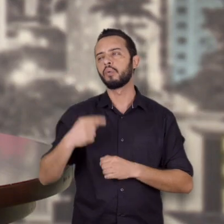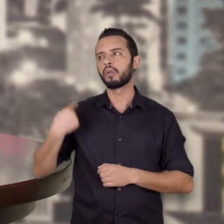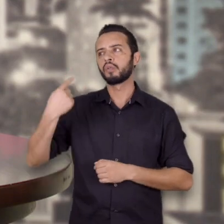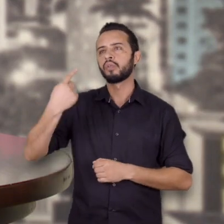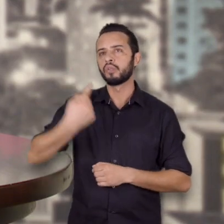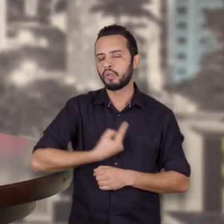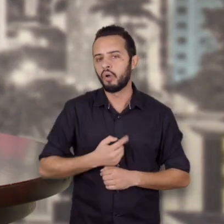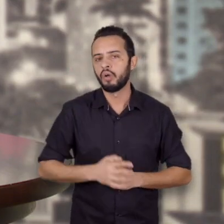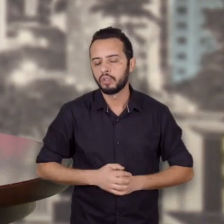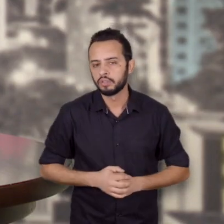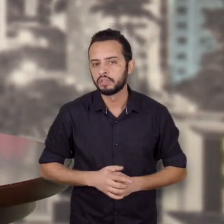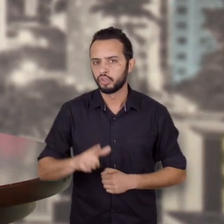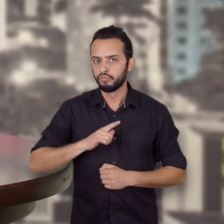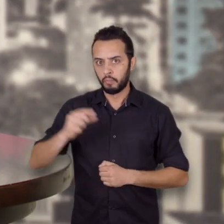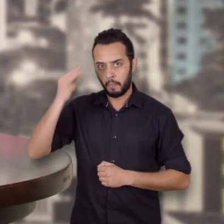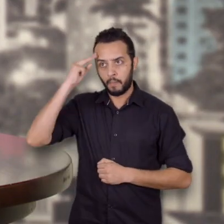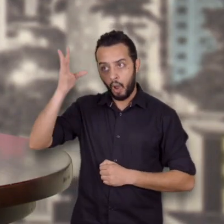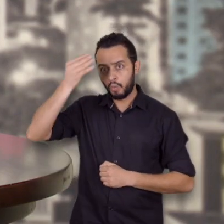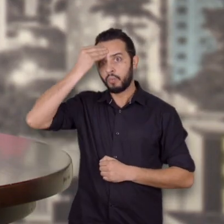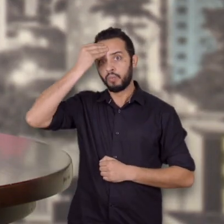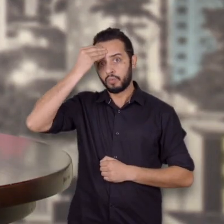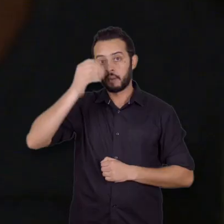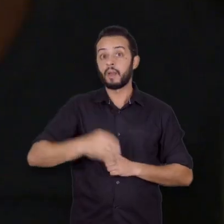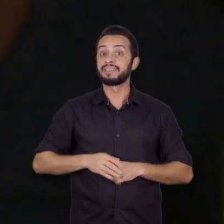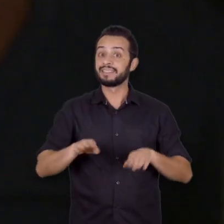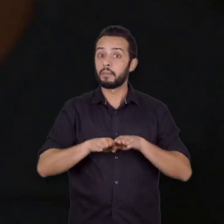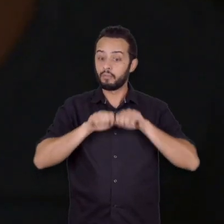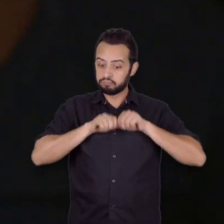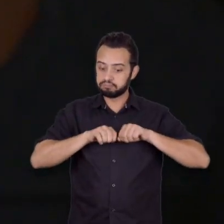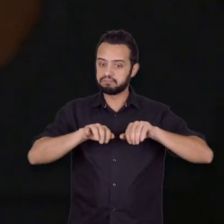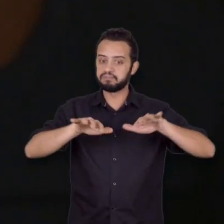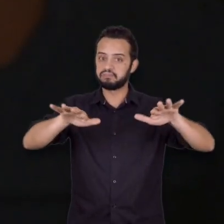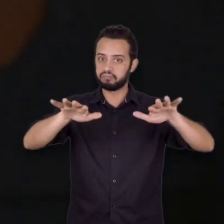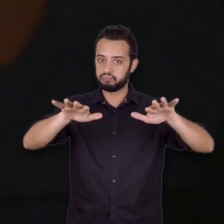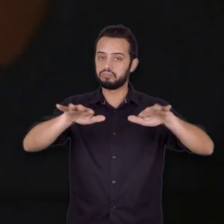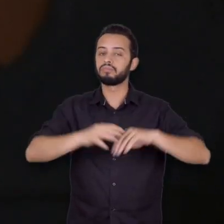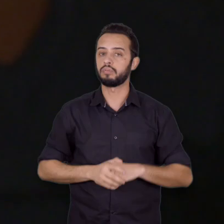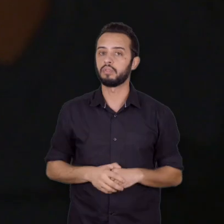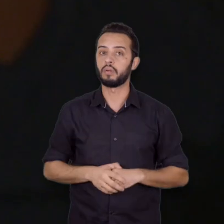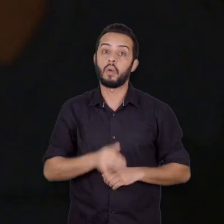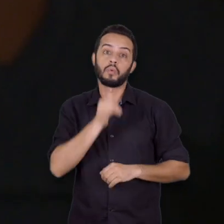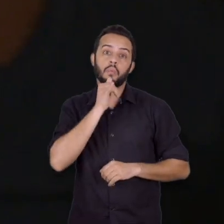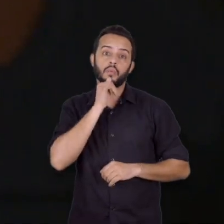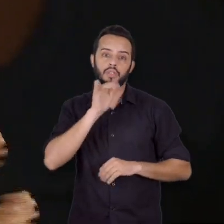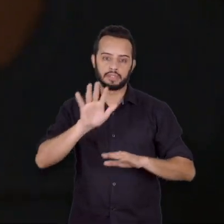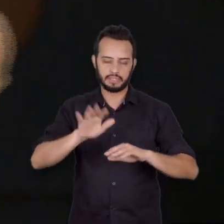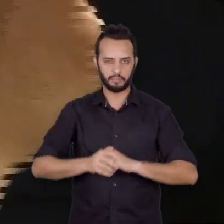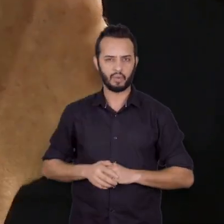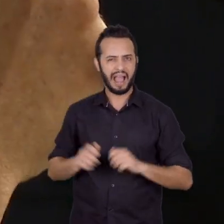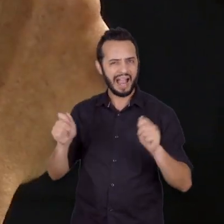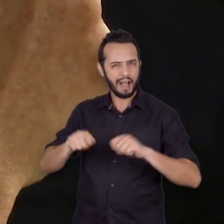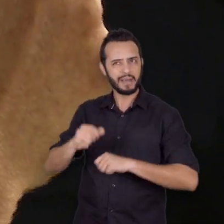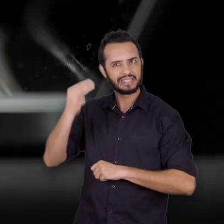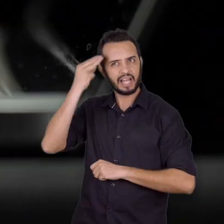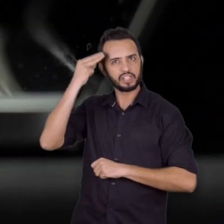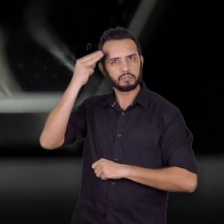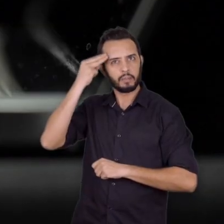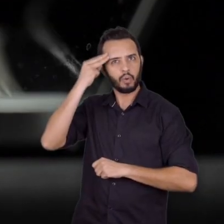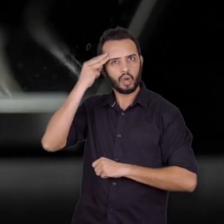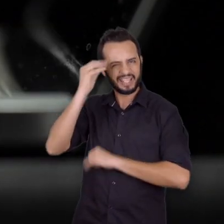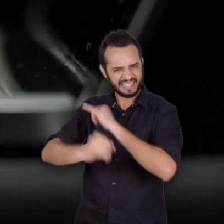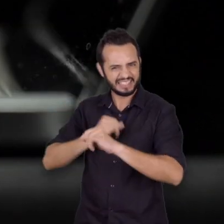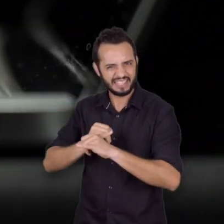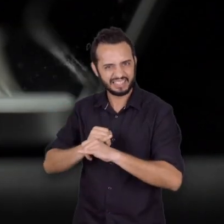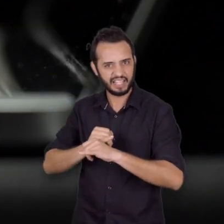a gente tivesse essa capacidade de memória, produziu compartilhamento. Se produziu compartilhamento na rede, quer dizer, a grande capacidade de memória